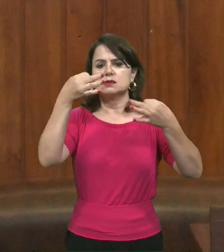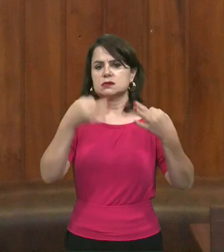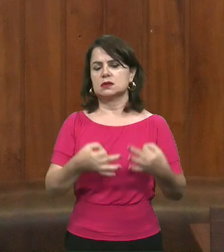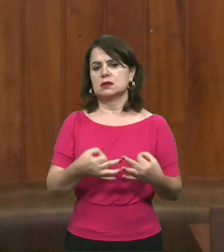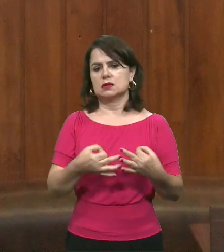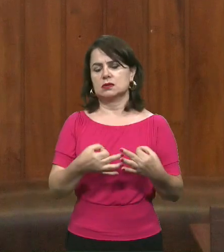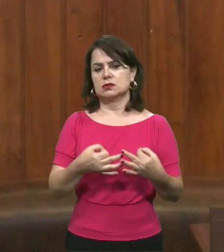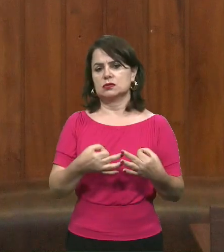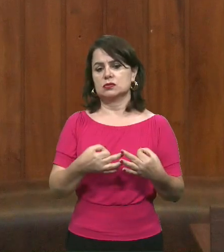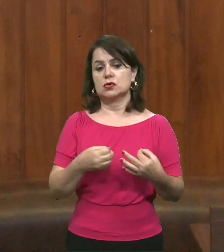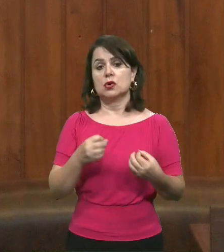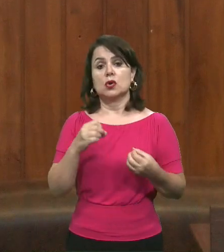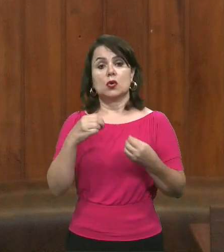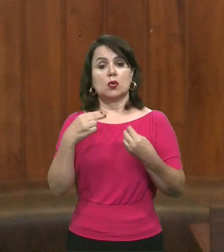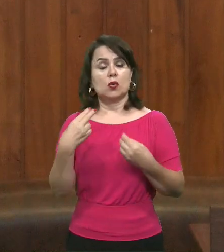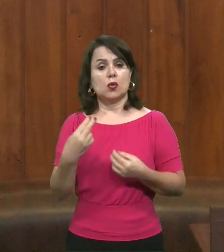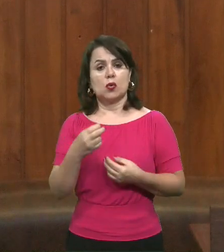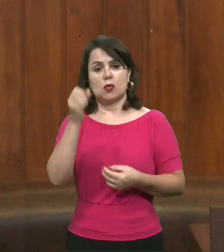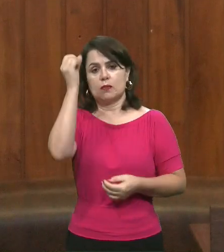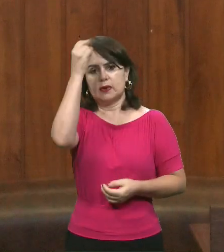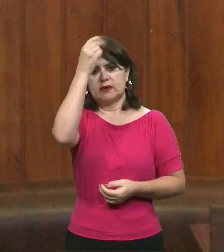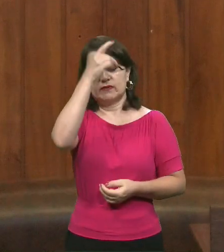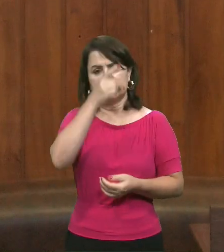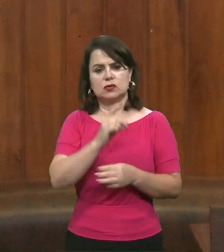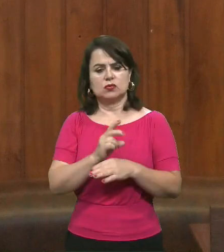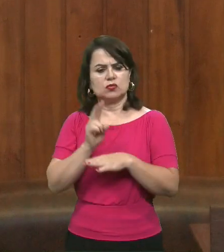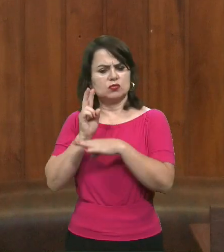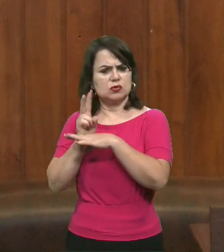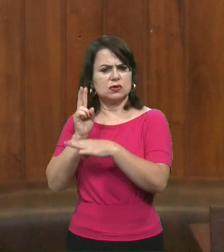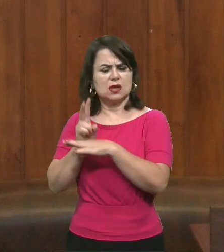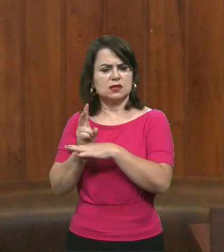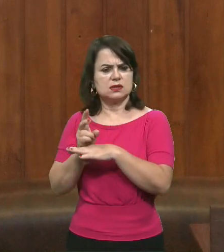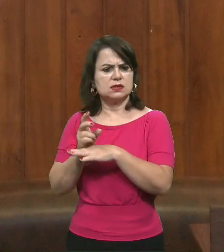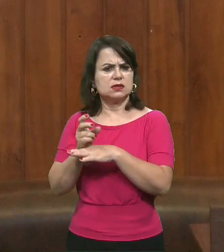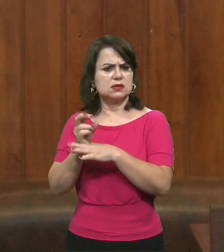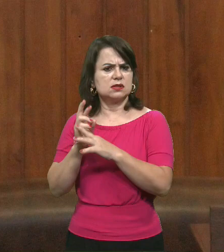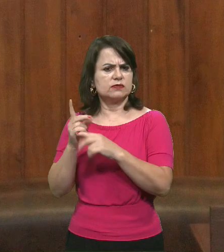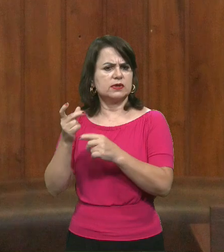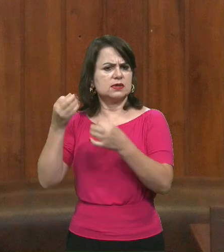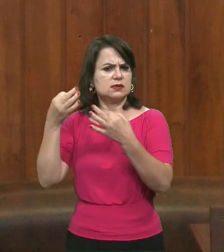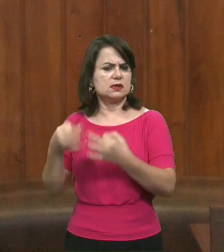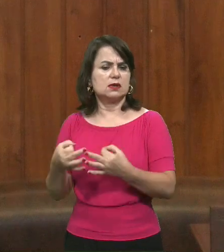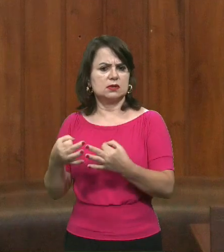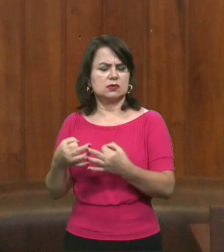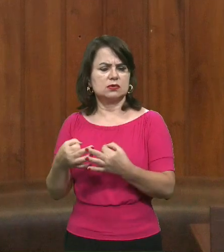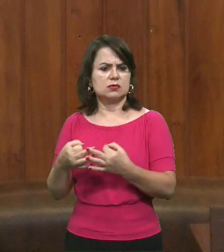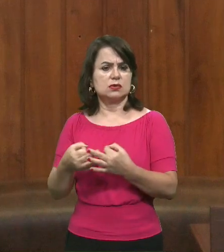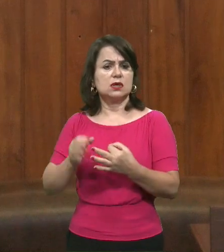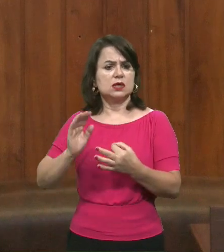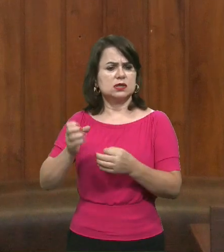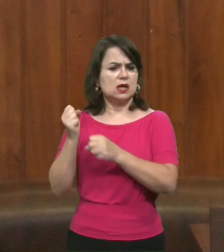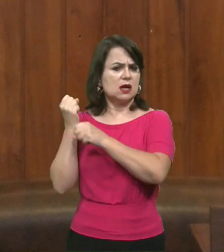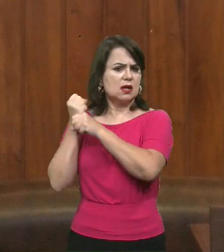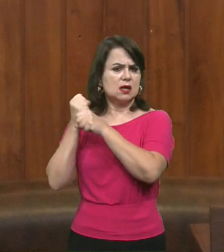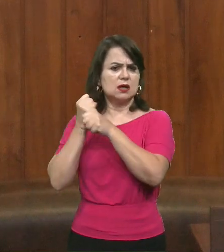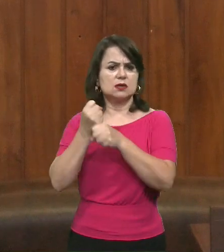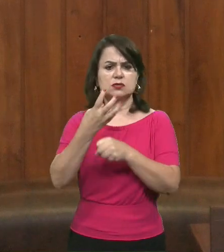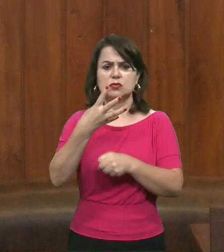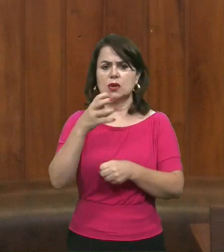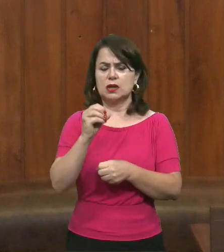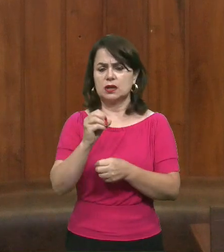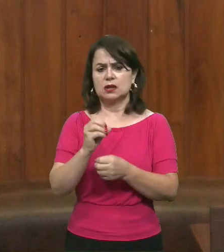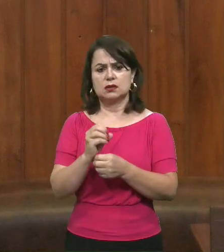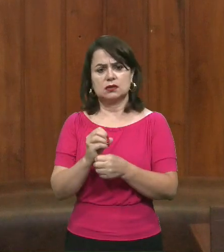ou doutrinasse o governo como gestão, né, porque há 40 anos eu não vejo gestão, não